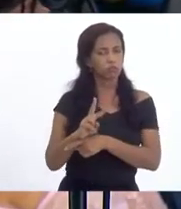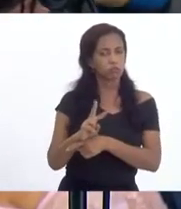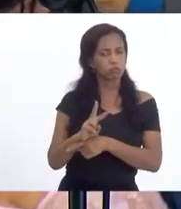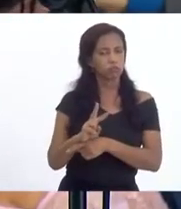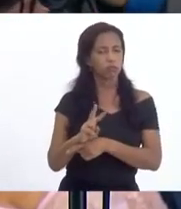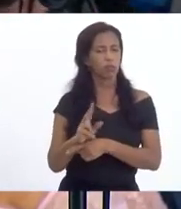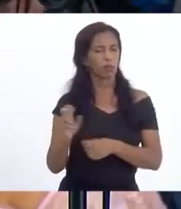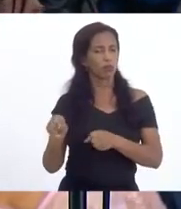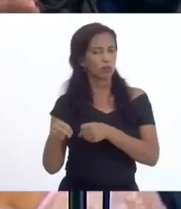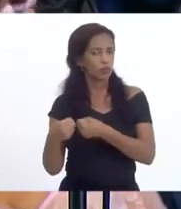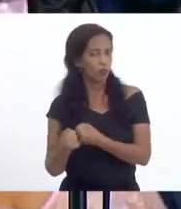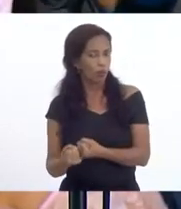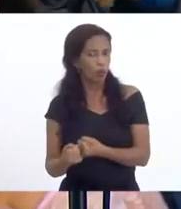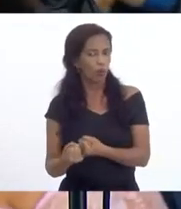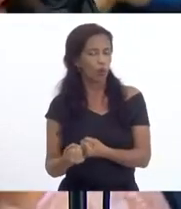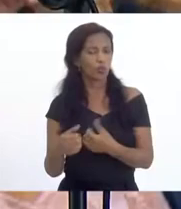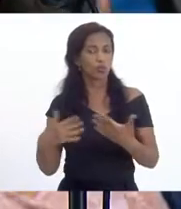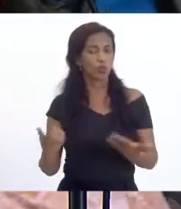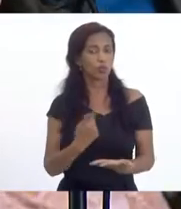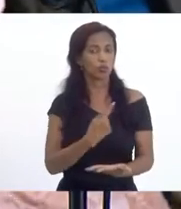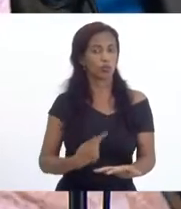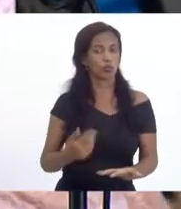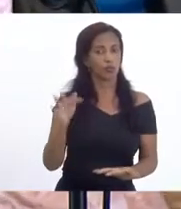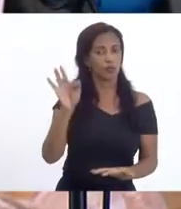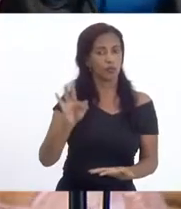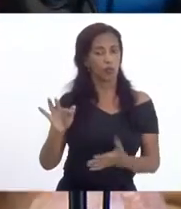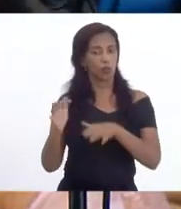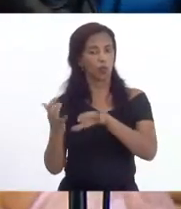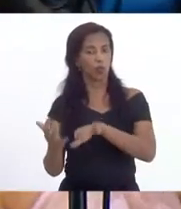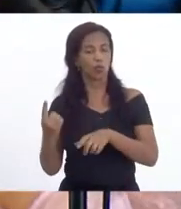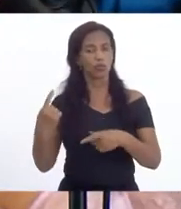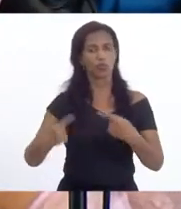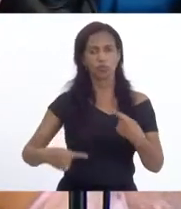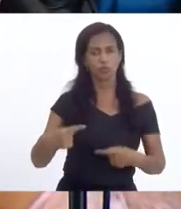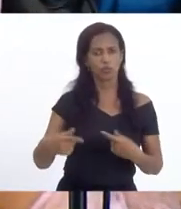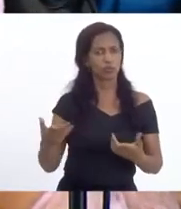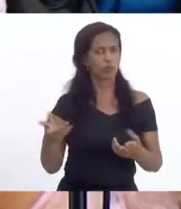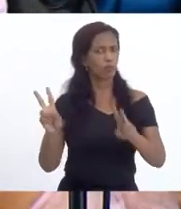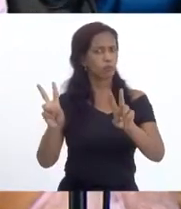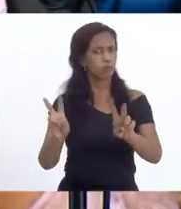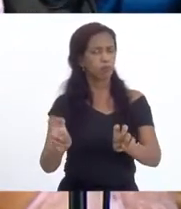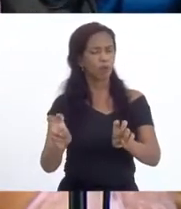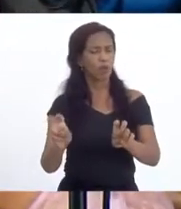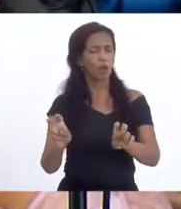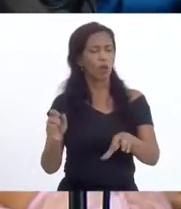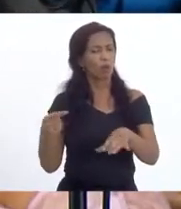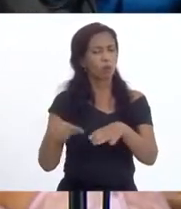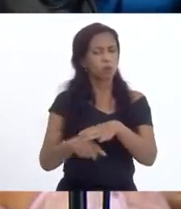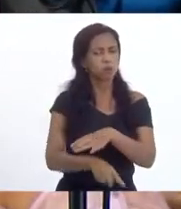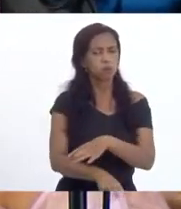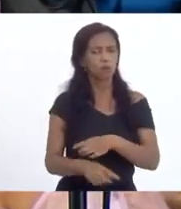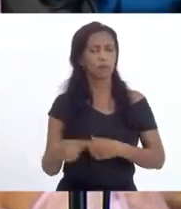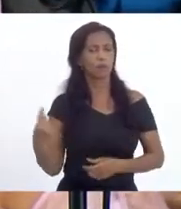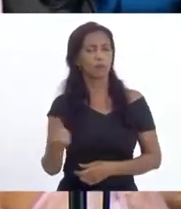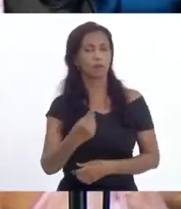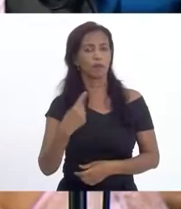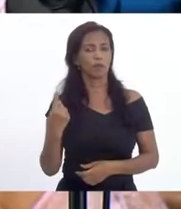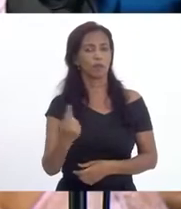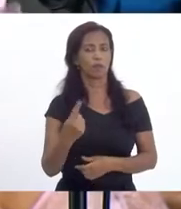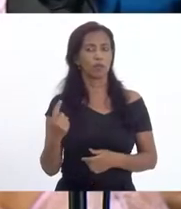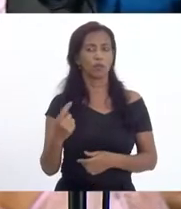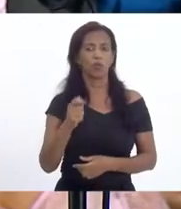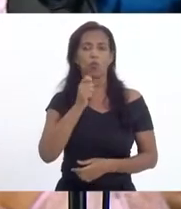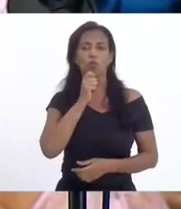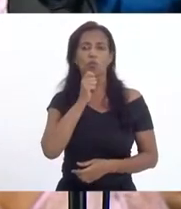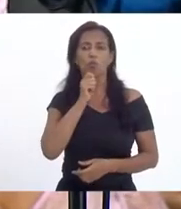é preciso que tanto o governo federal quanto o Congresso discuta isso com muita profundidade para que nós